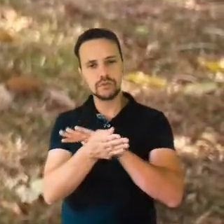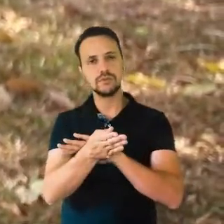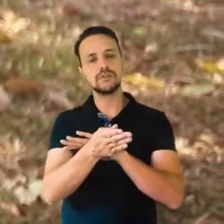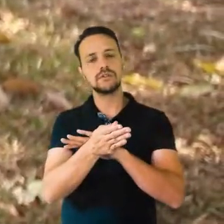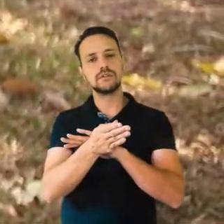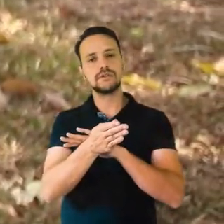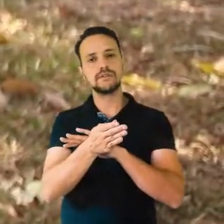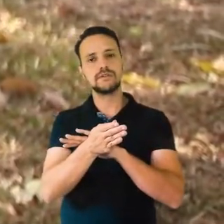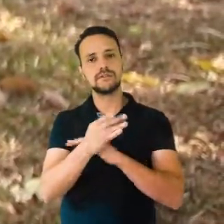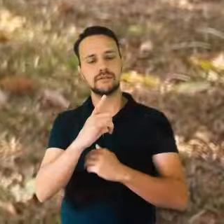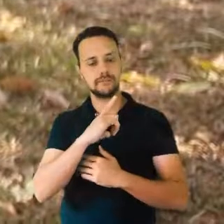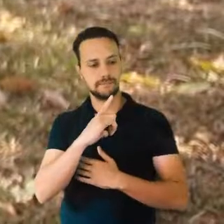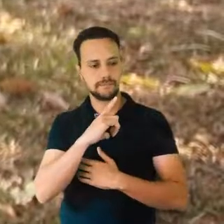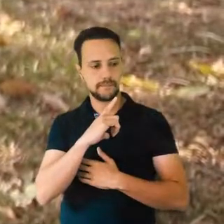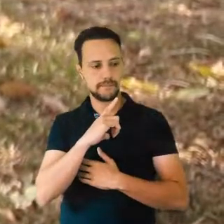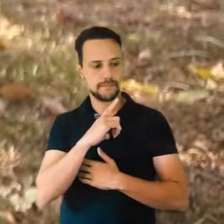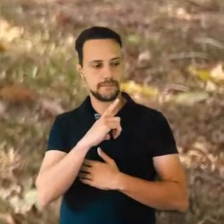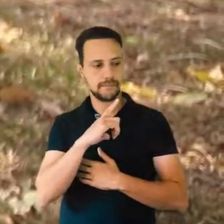ter